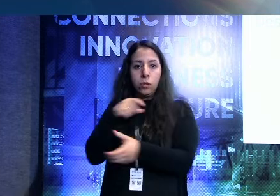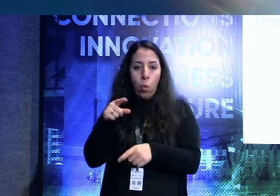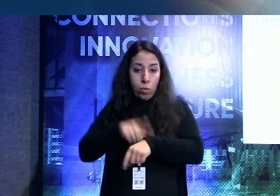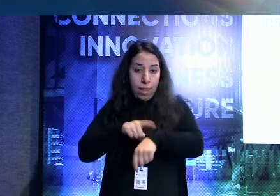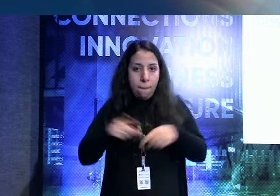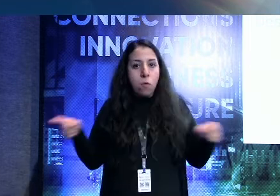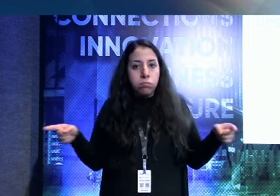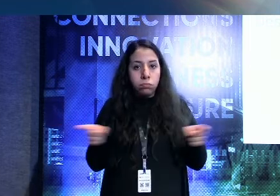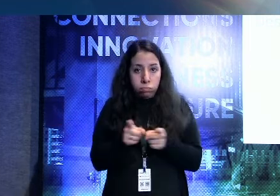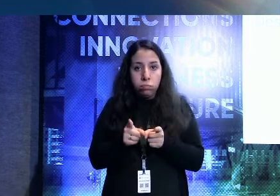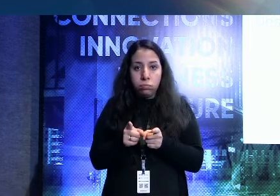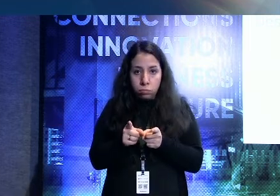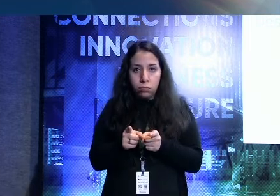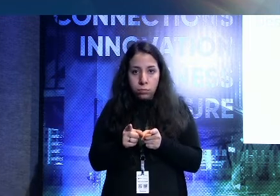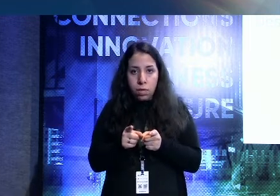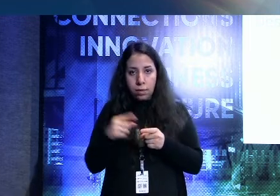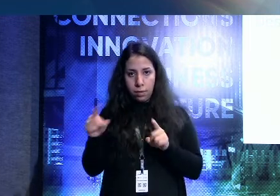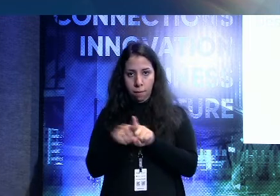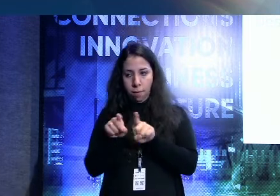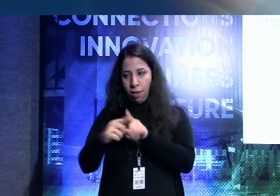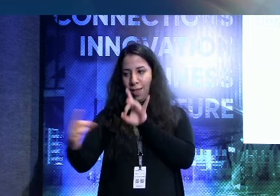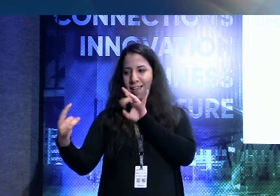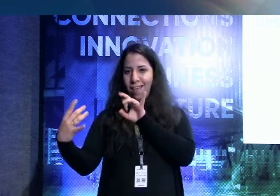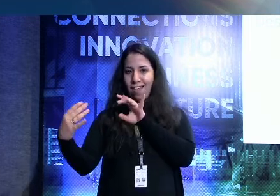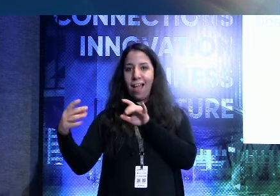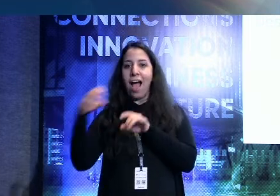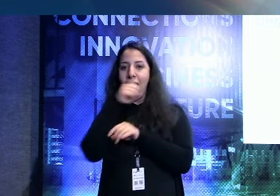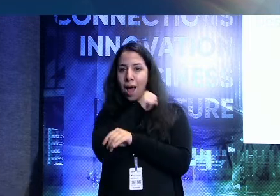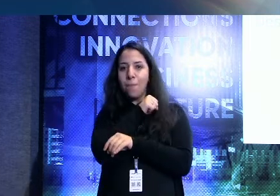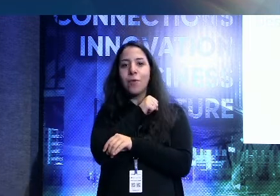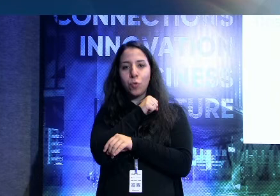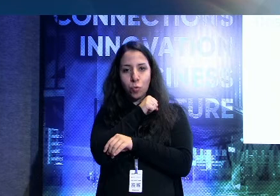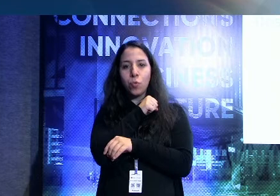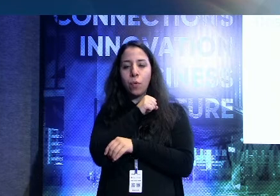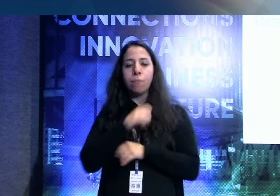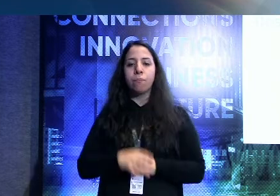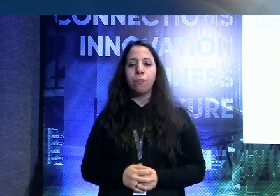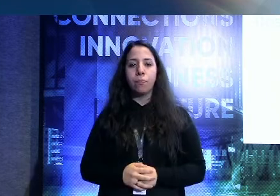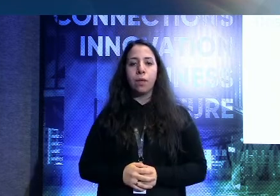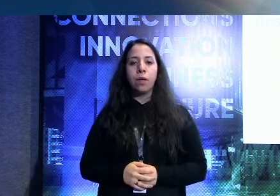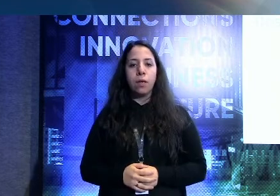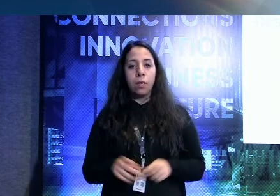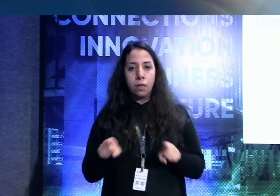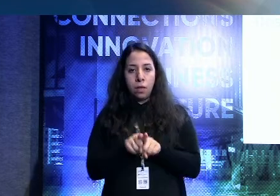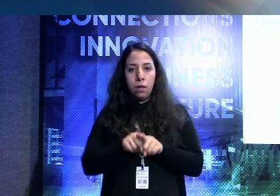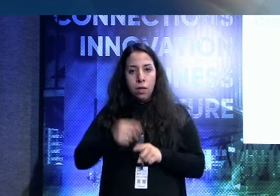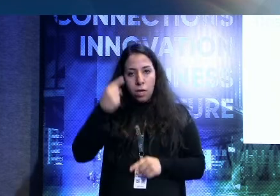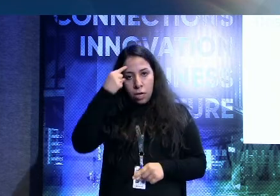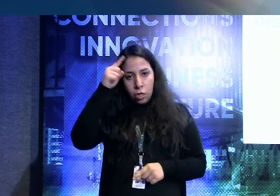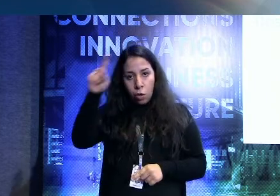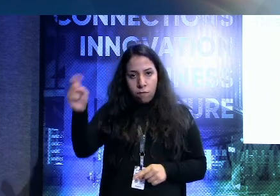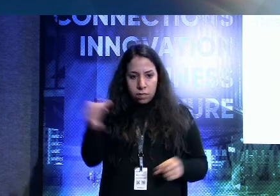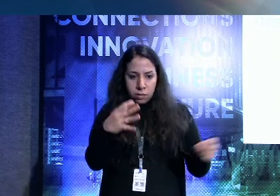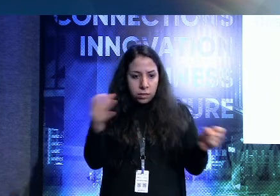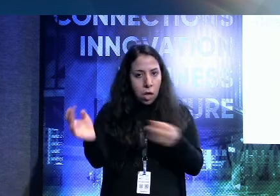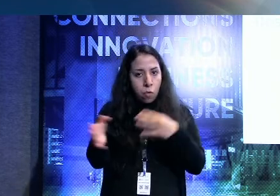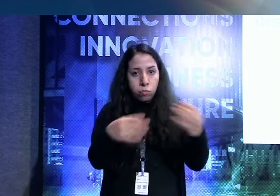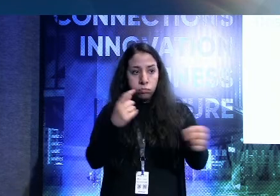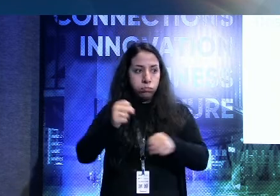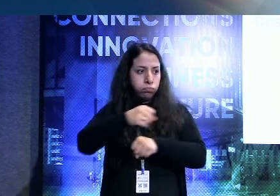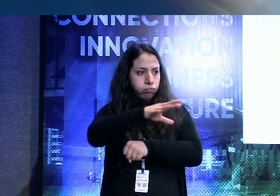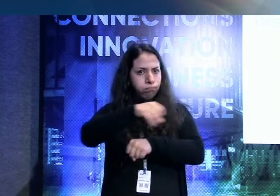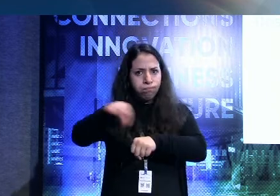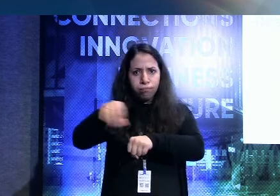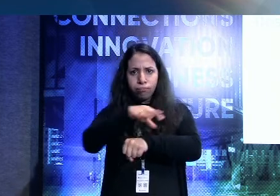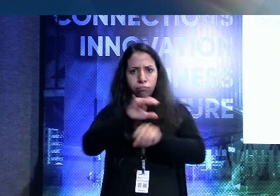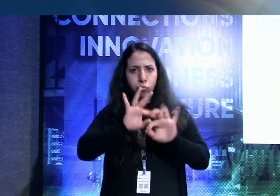operacionalizar e realmente ter o feedback de maneira mais curta e mais rápida, né? E a inovação distribuída na companhia como um todo, isso também é um grande desafio,